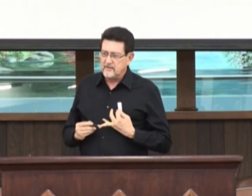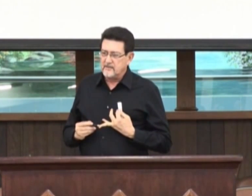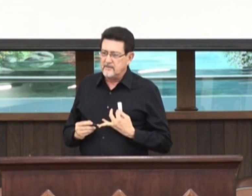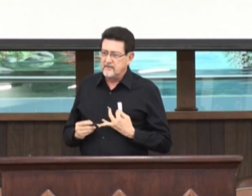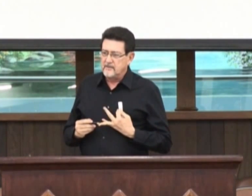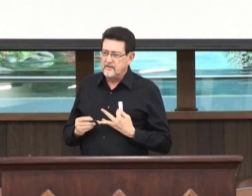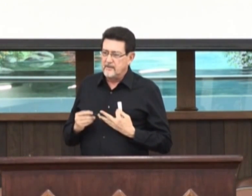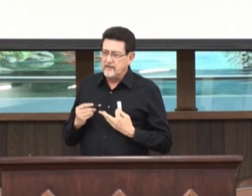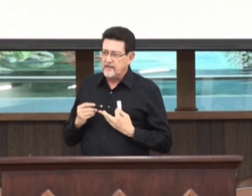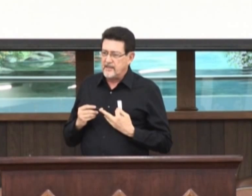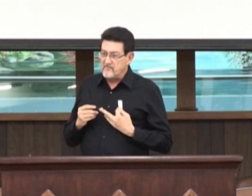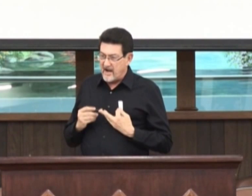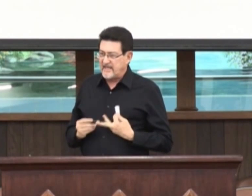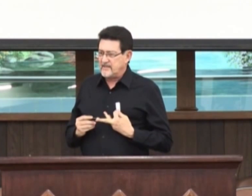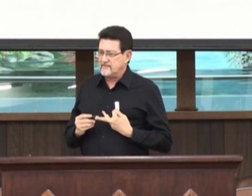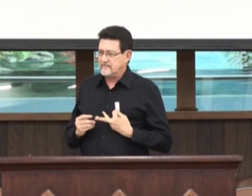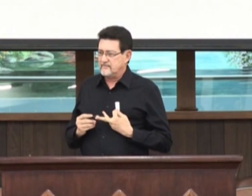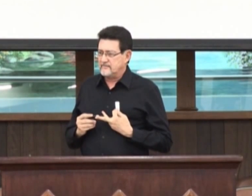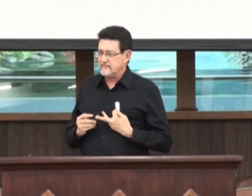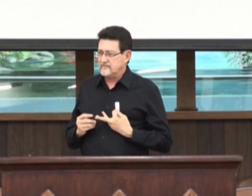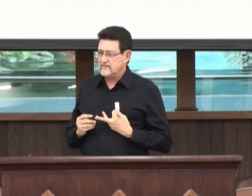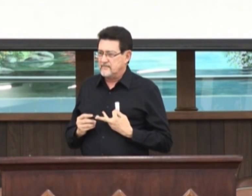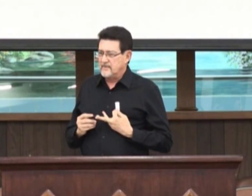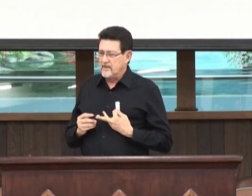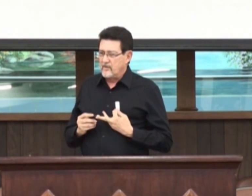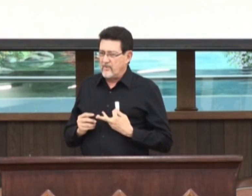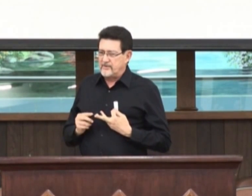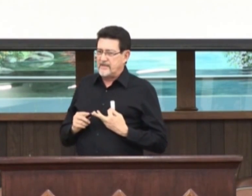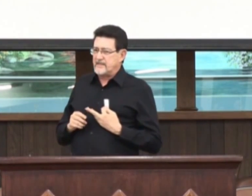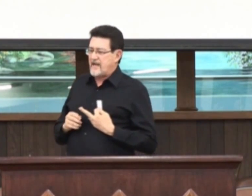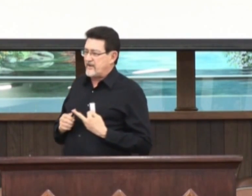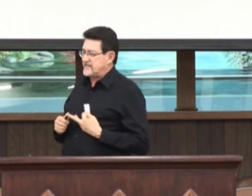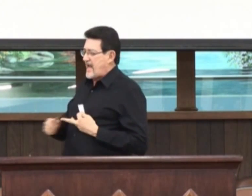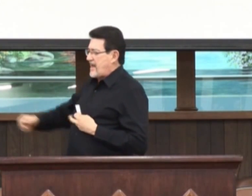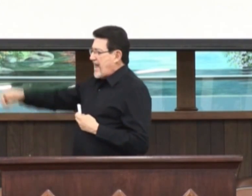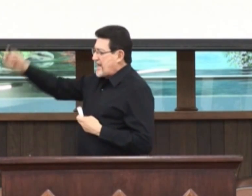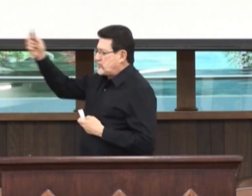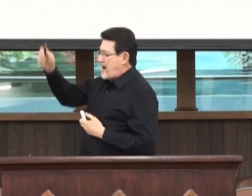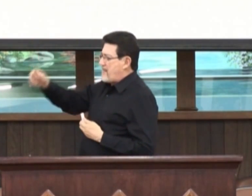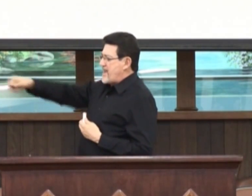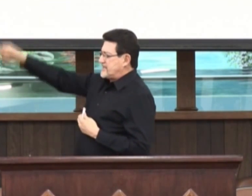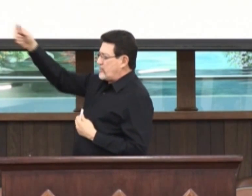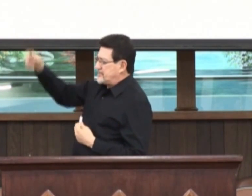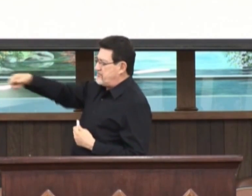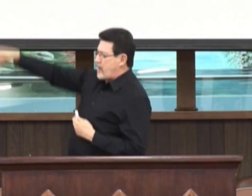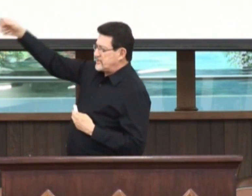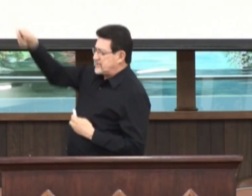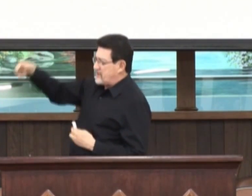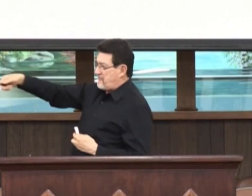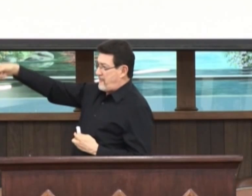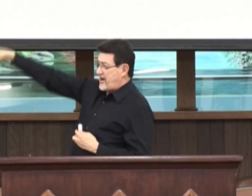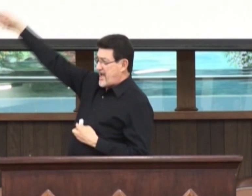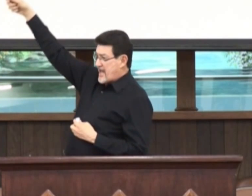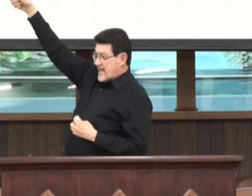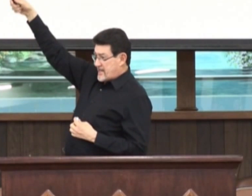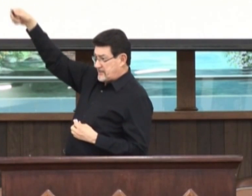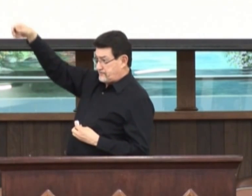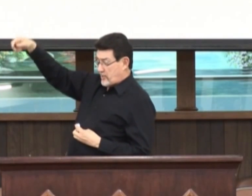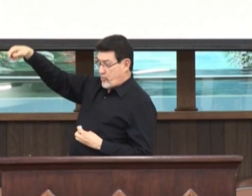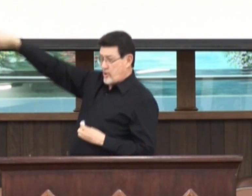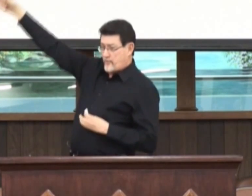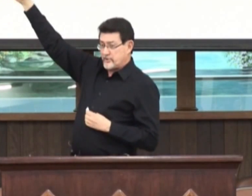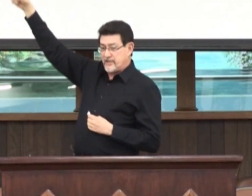irmã e mãe. Quando eles gritaram assim: a tua mãe e teus irmãos estão lá fora